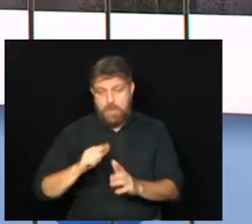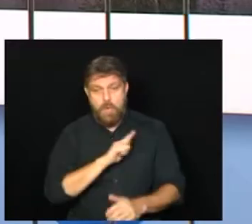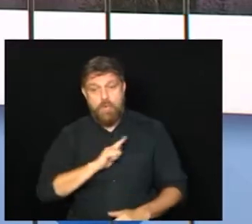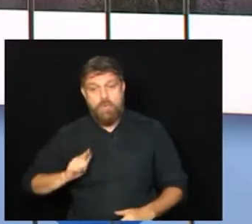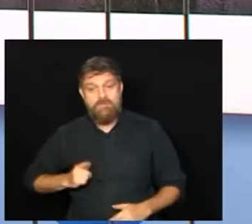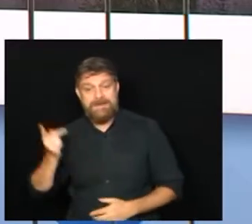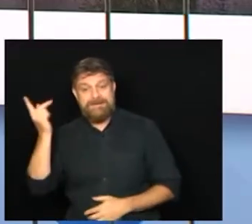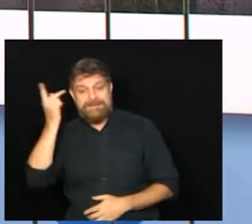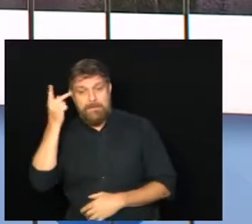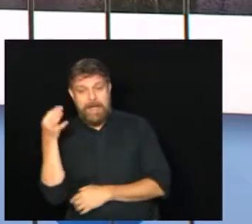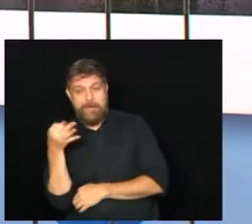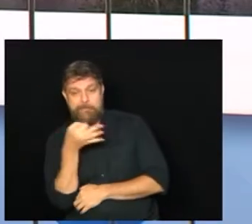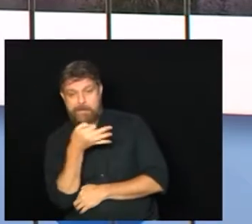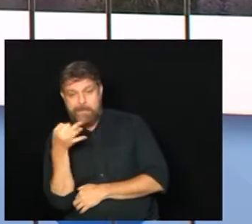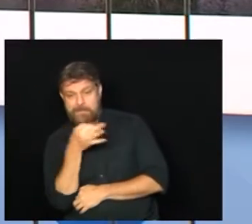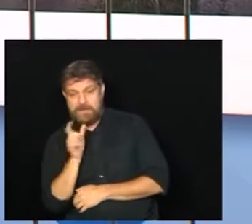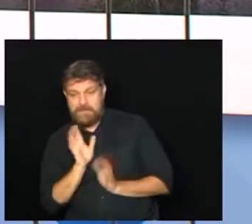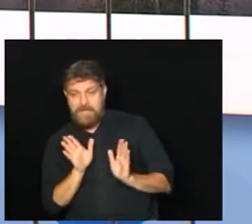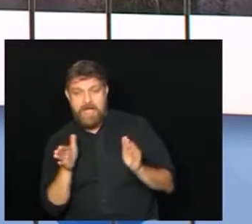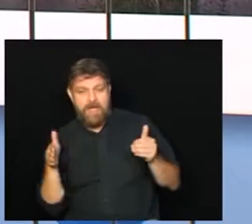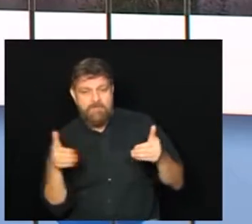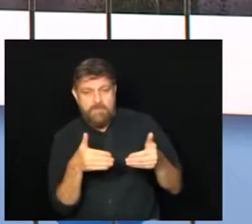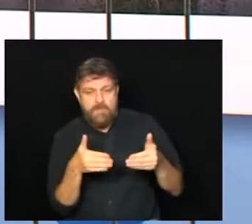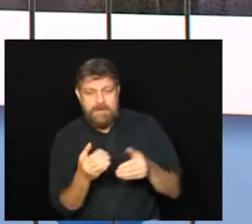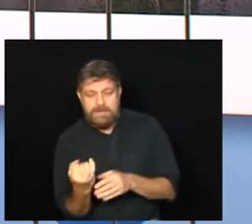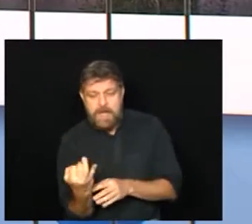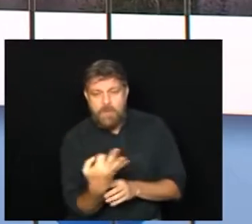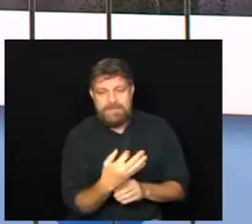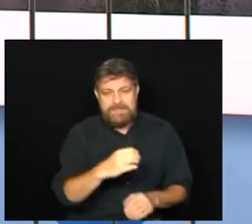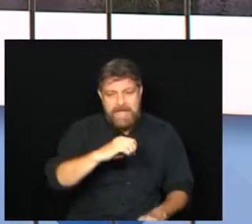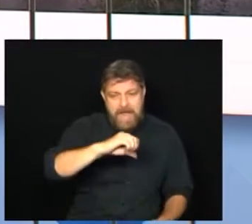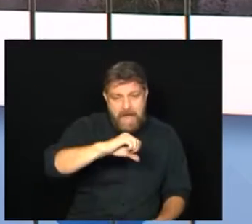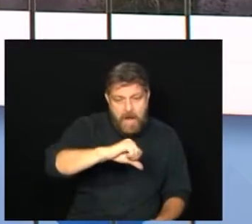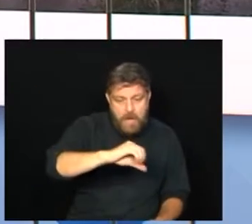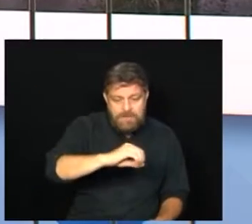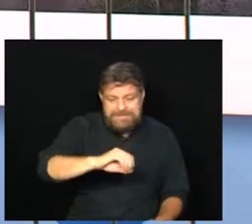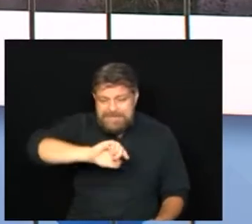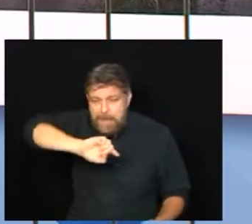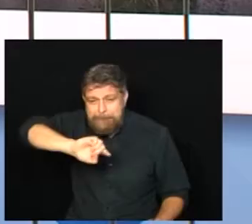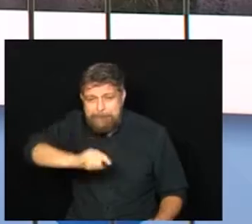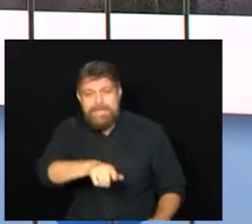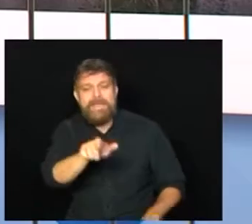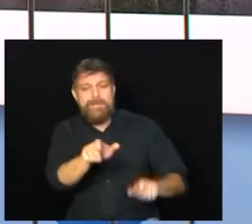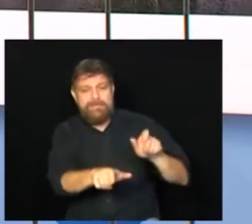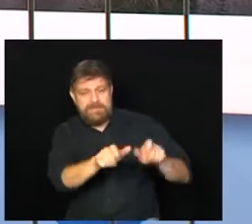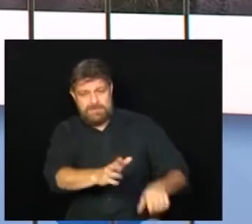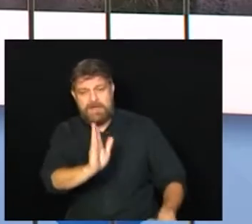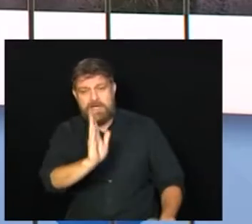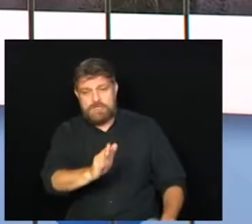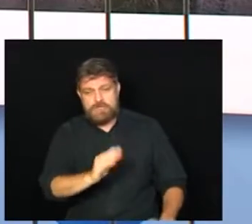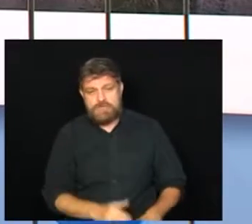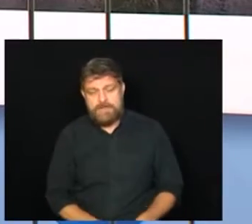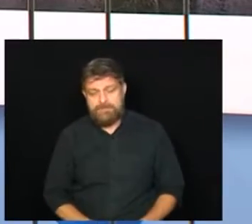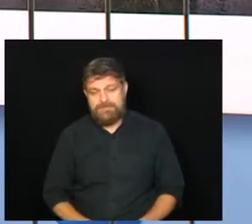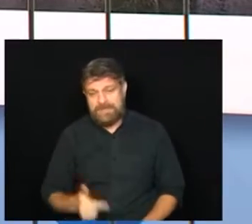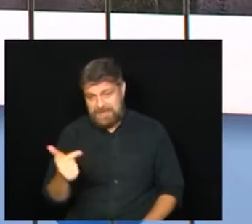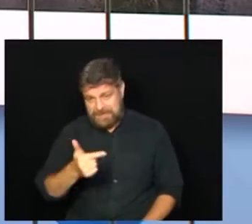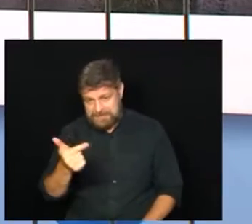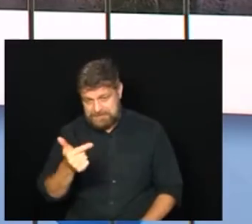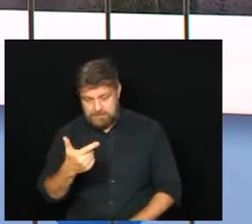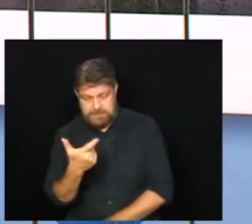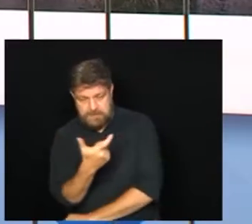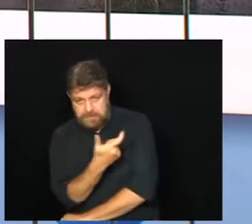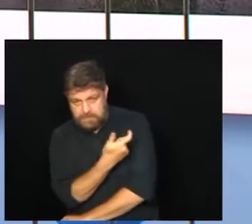governador diz que tem um público-alvo estimado em 900 mil pessoas que já receberam a segunda